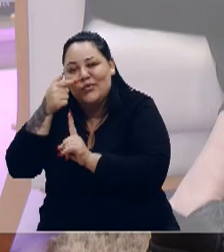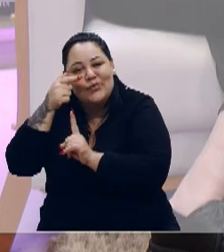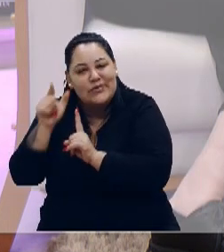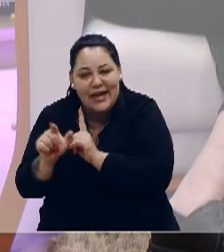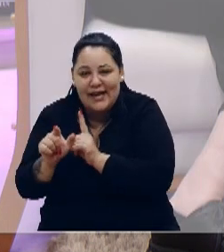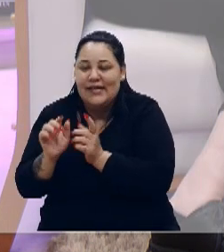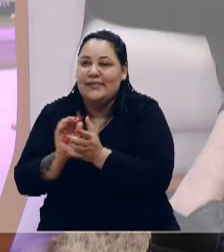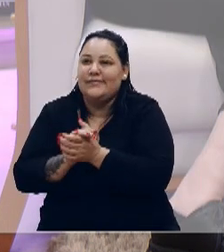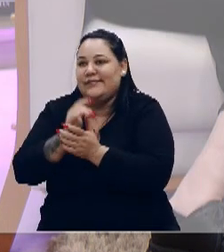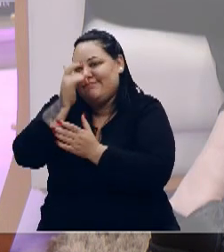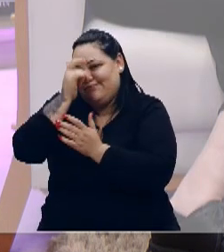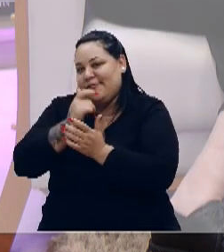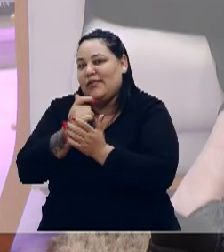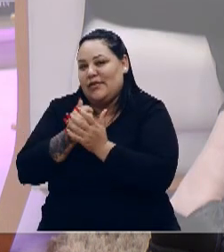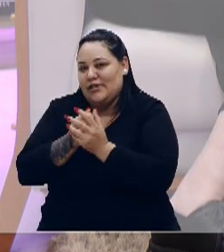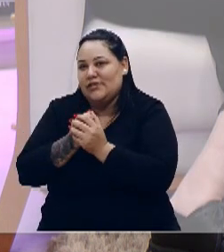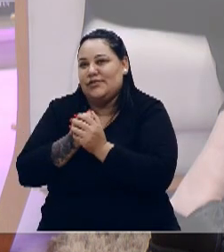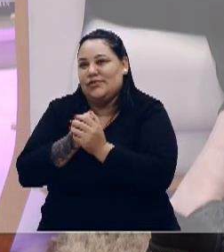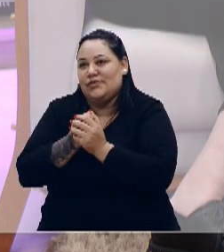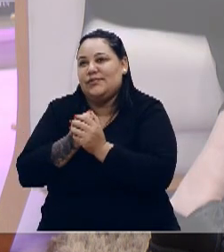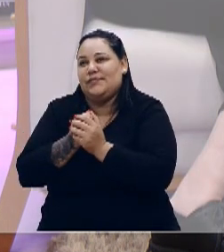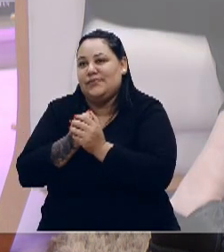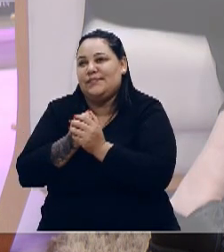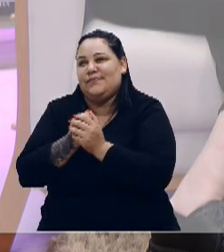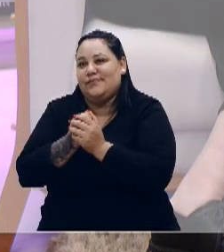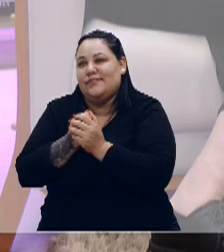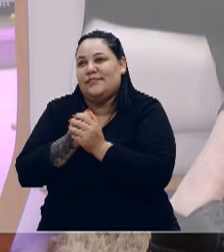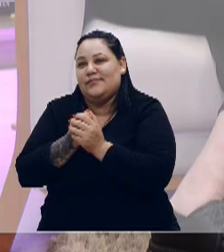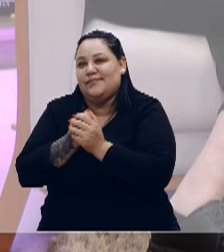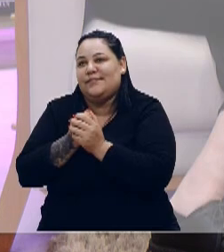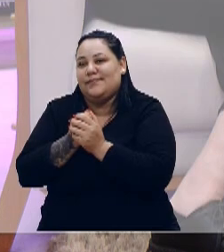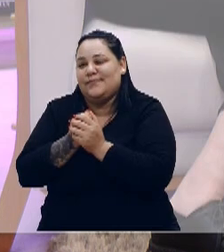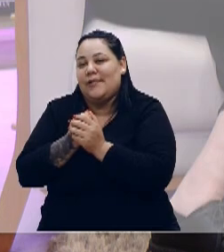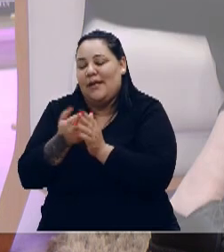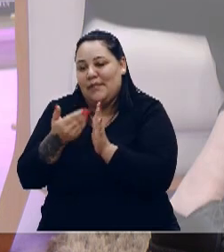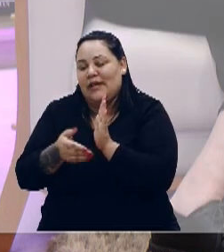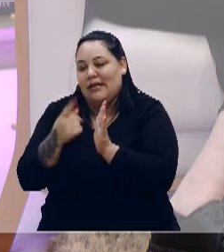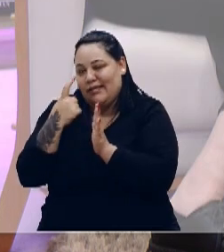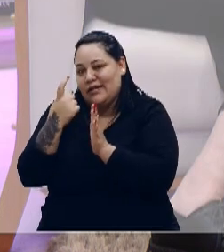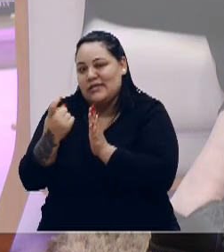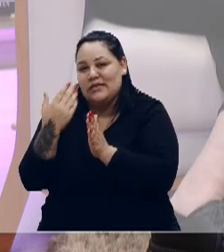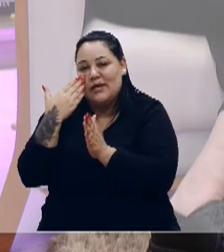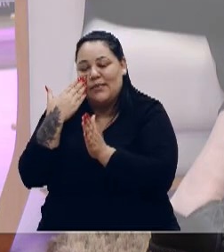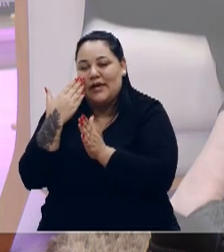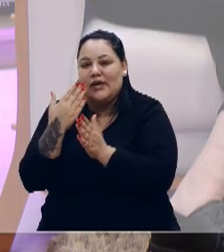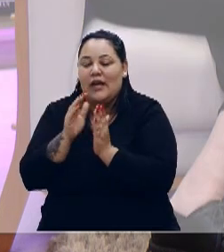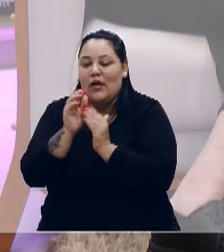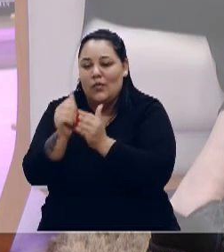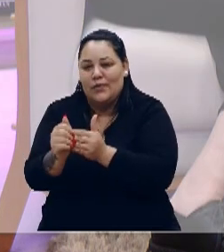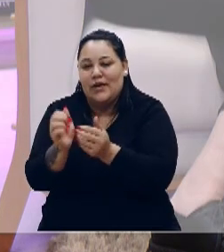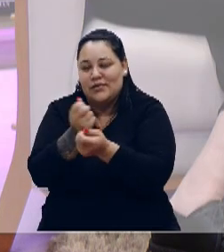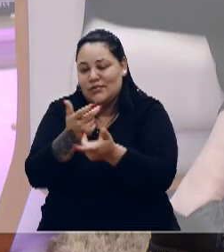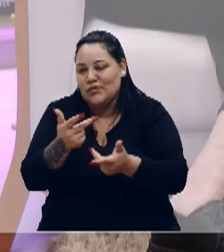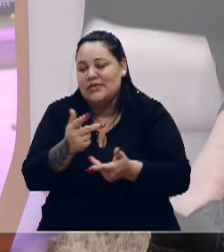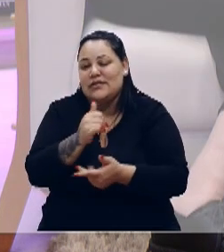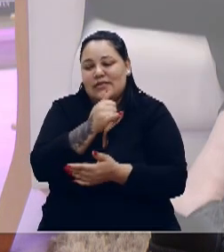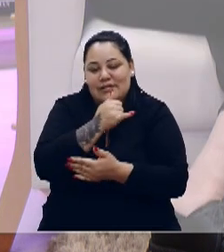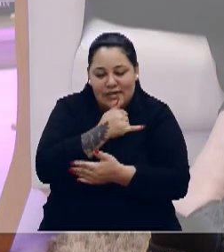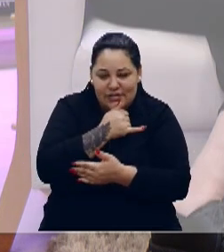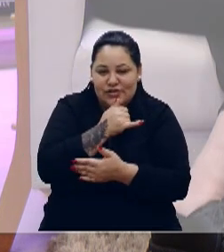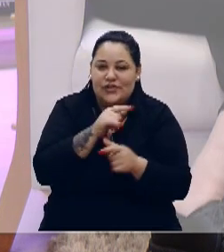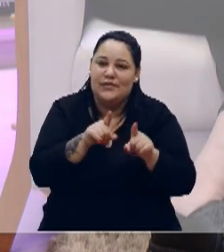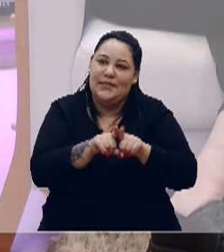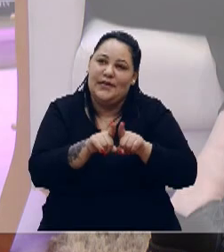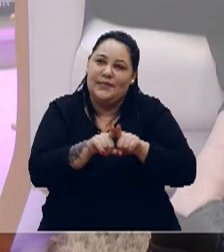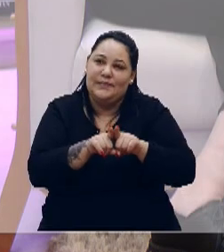cada vez mais comum, infelizmente, né, Bianca, né, Carol, de acompanhar histórias assim tristes e de uma